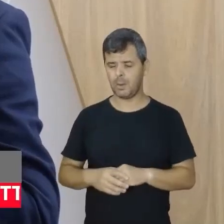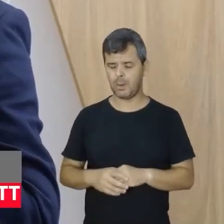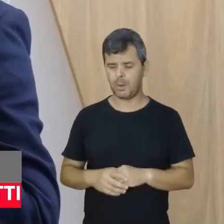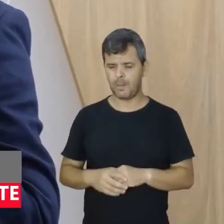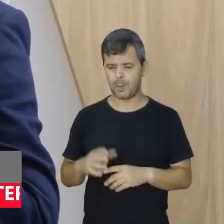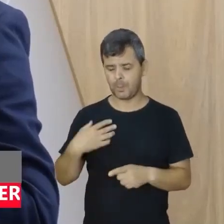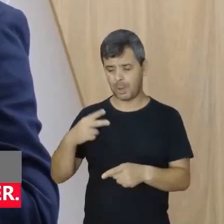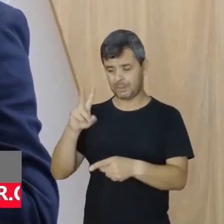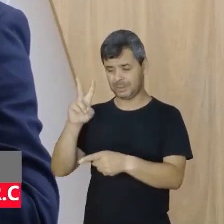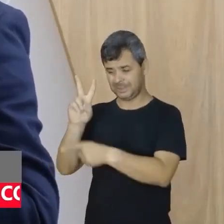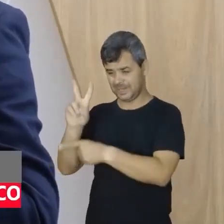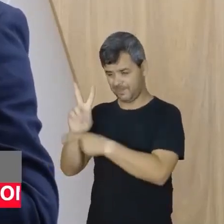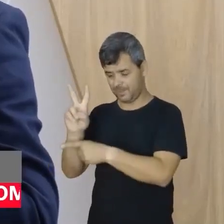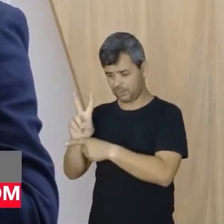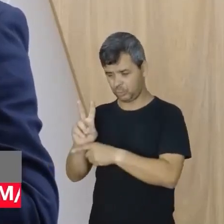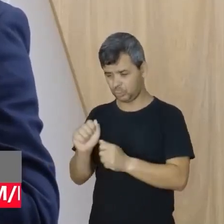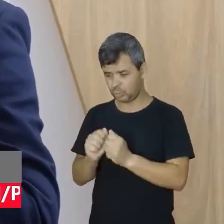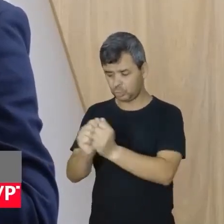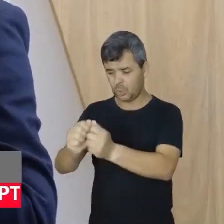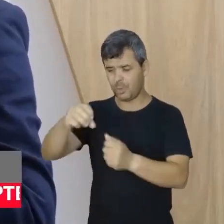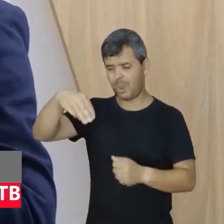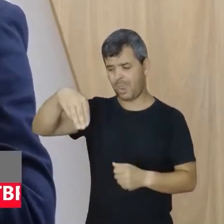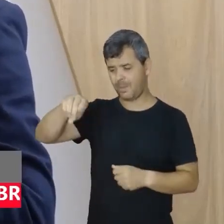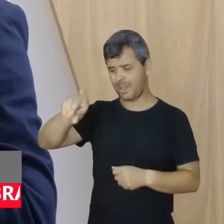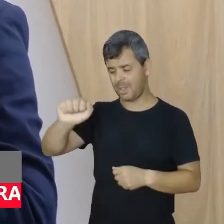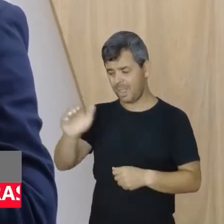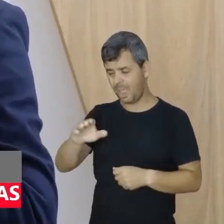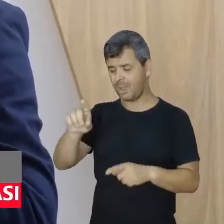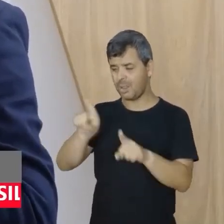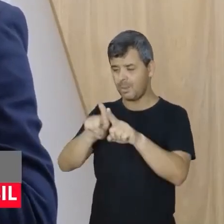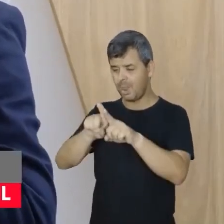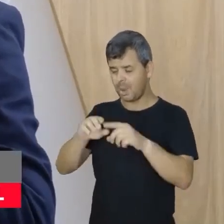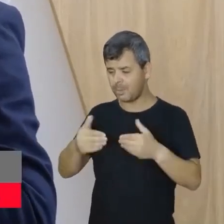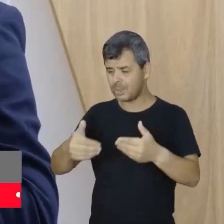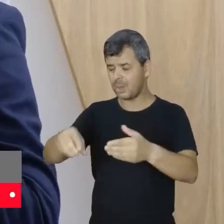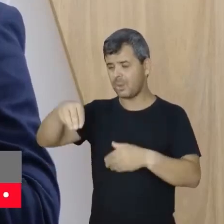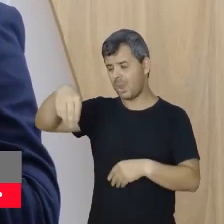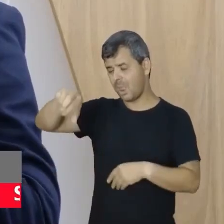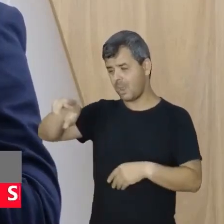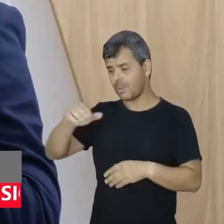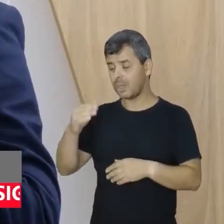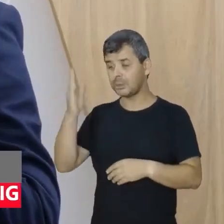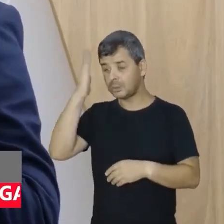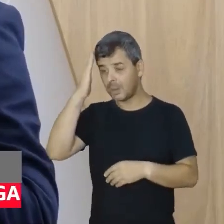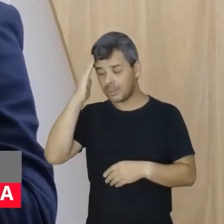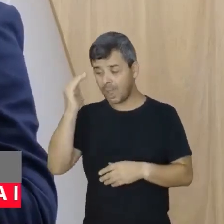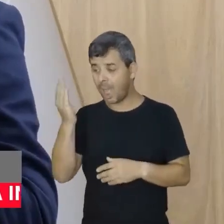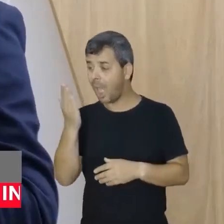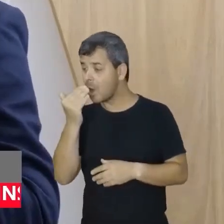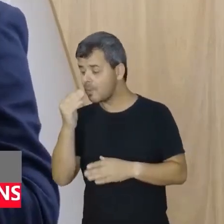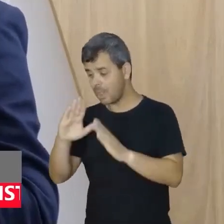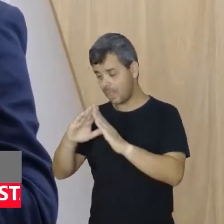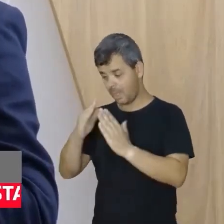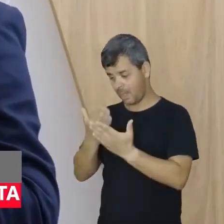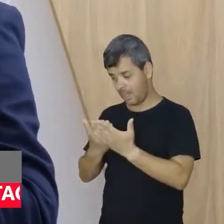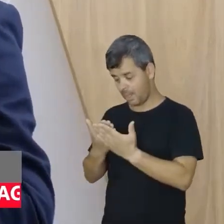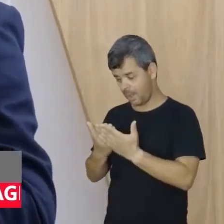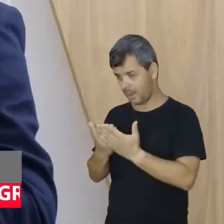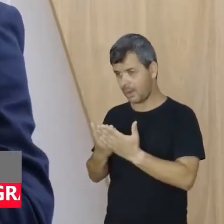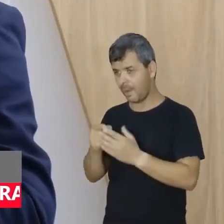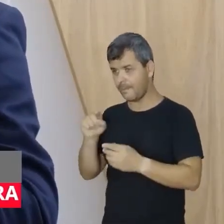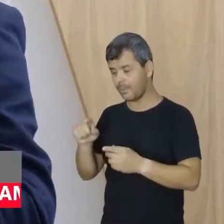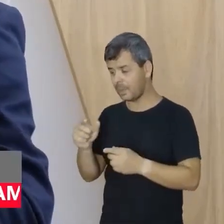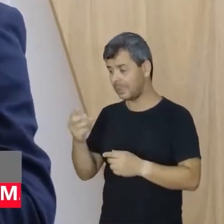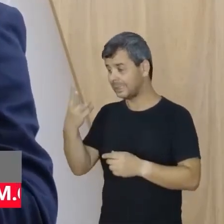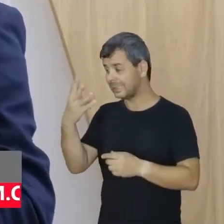da Defesa, junto com o MDA e o MDS. Para quê? Tu sabes que já na merenda escolar já tem uma lei que garante, no